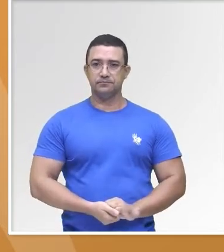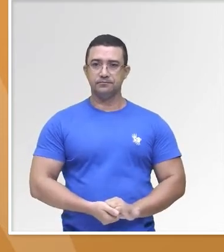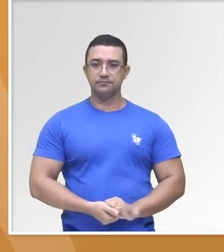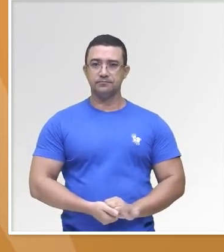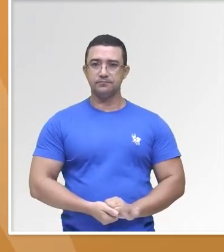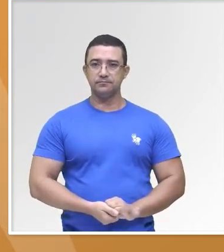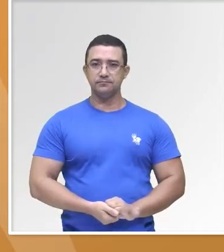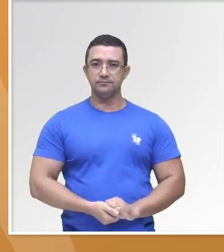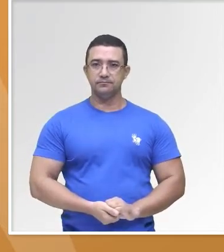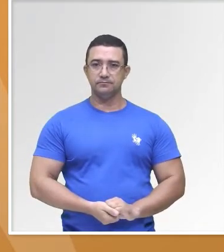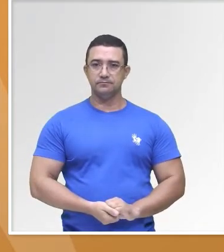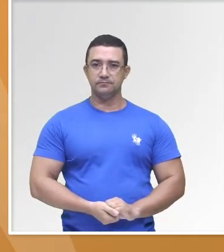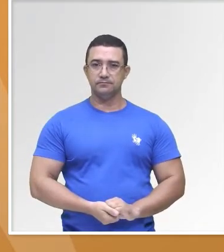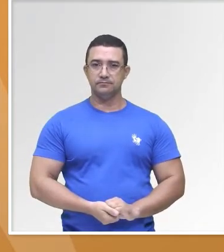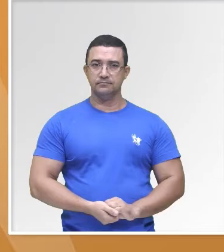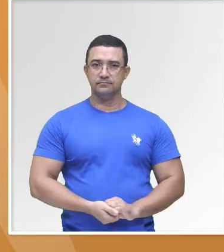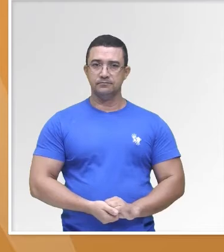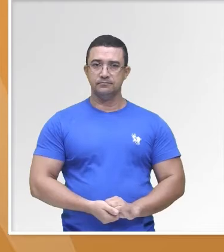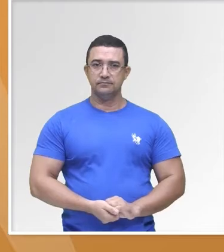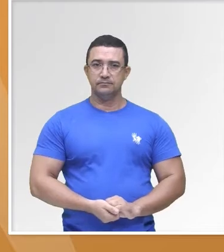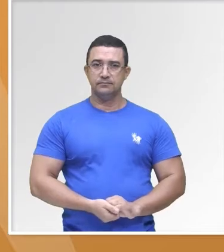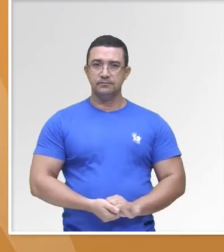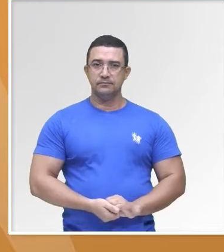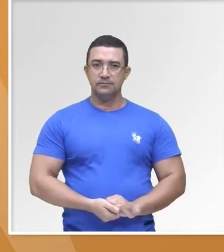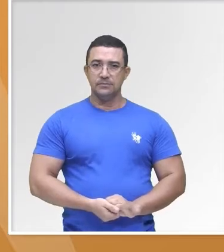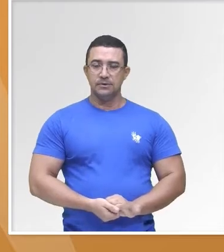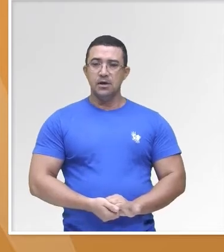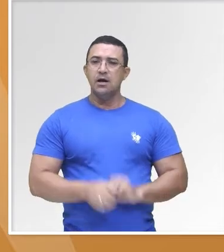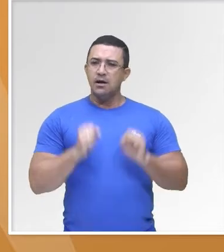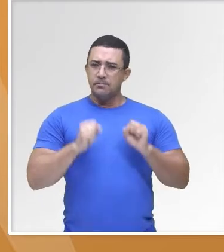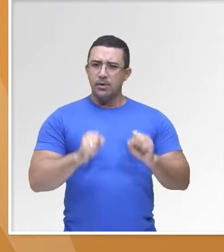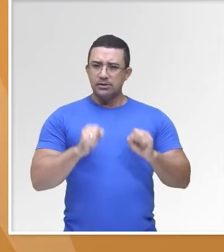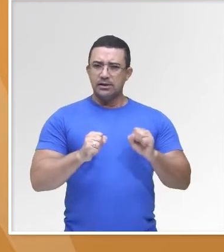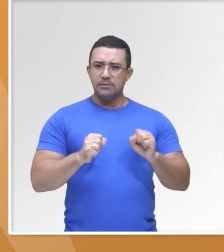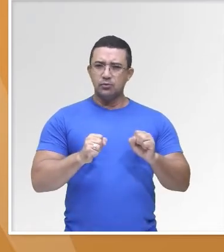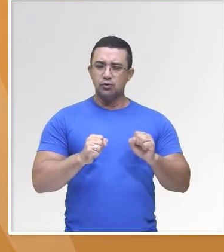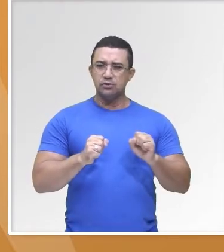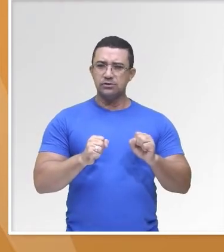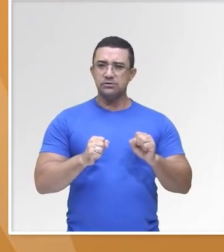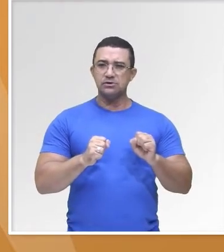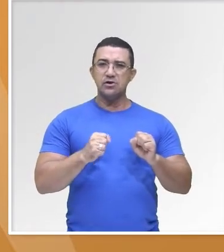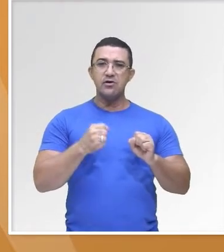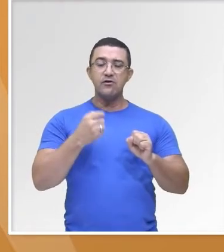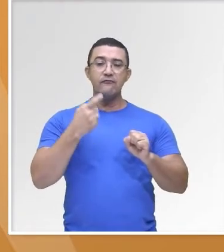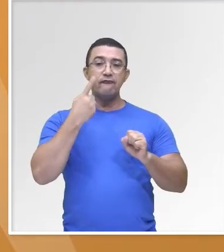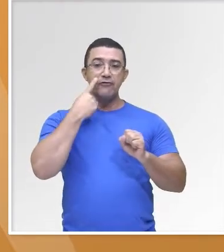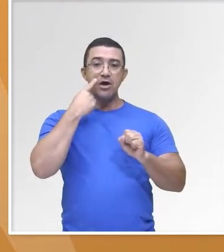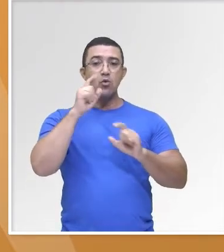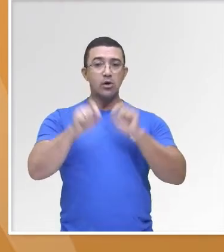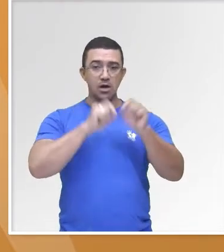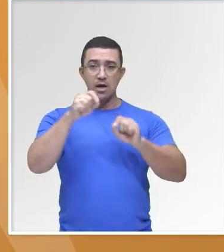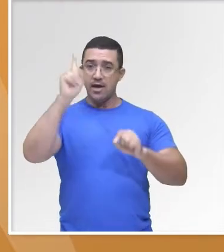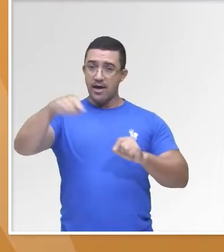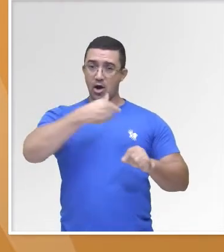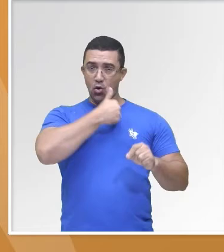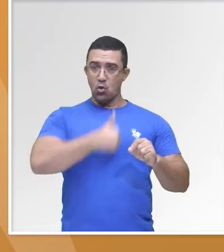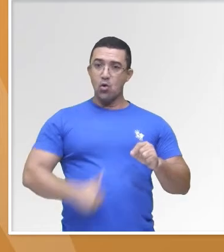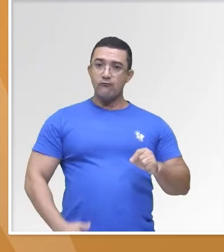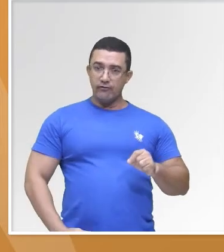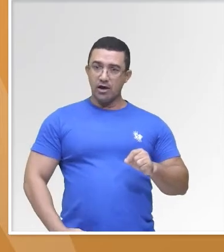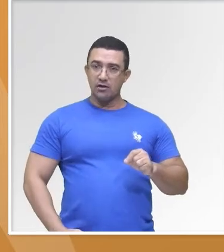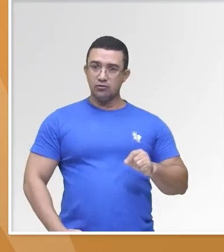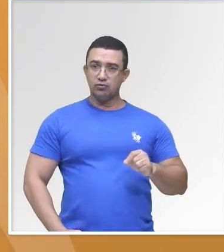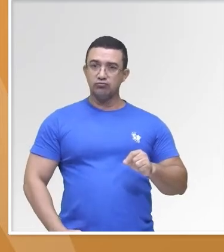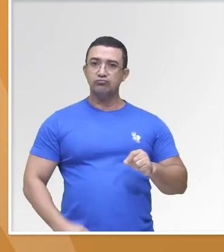conceito. De forma geral, podemos considerá-lo como um regime onde se aprofunda a ruptura com